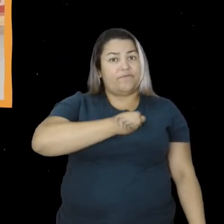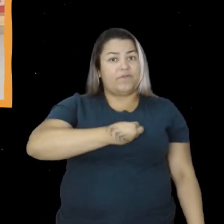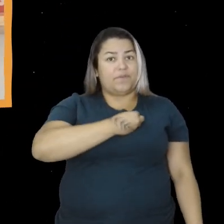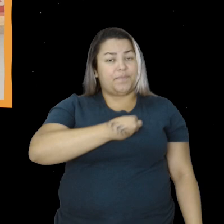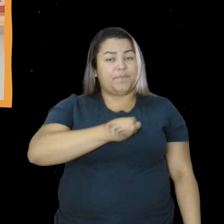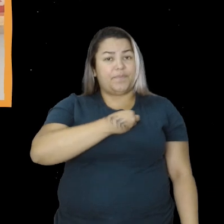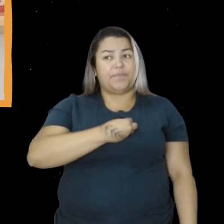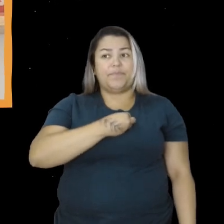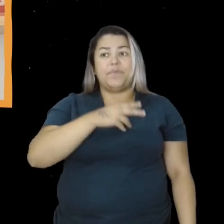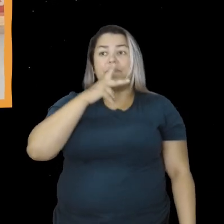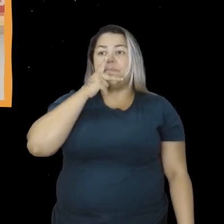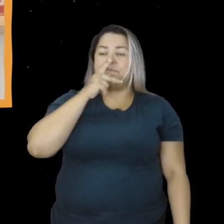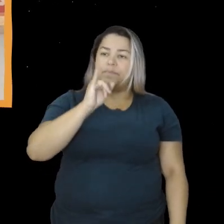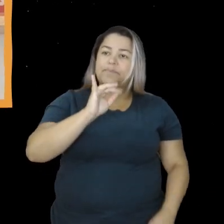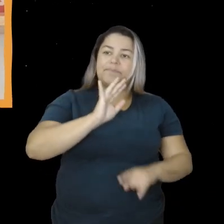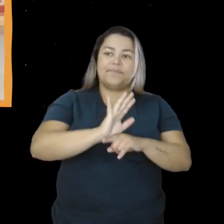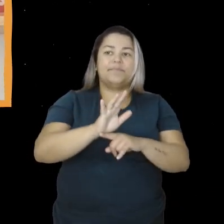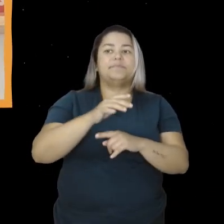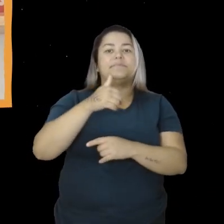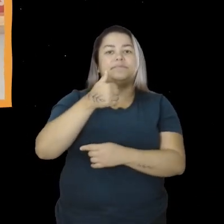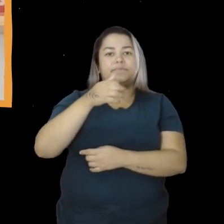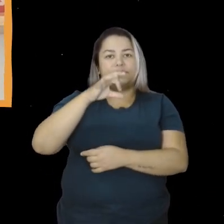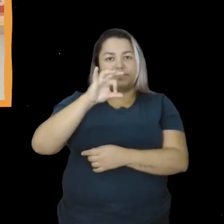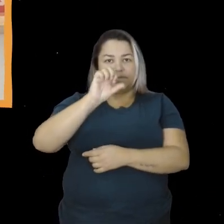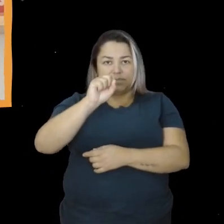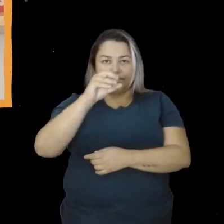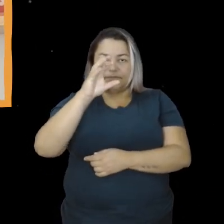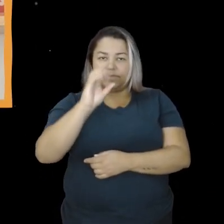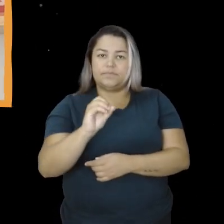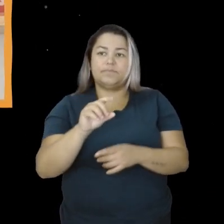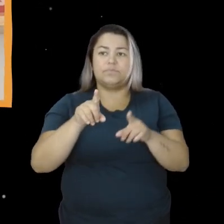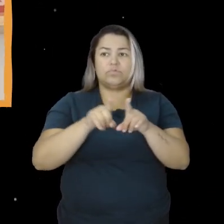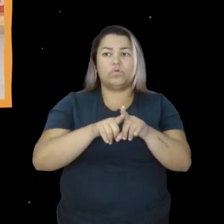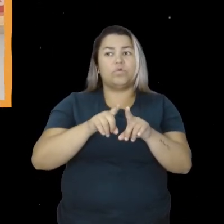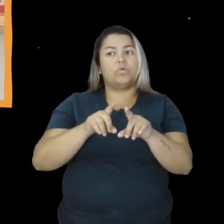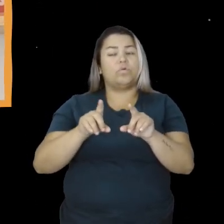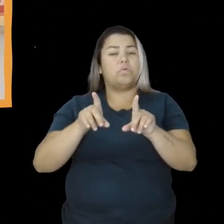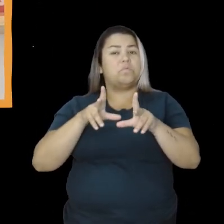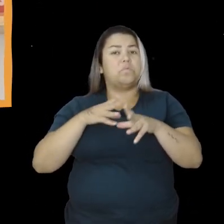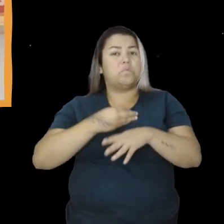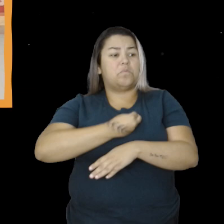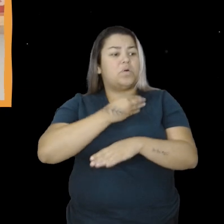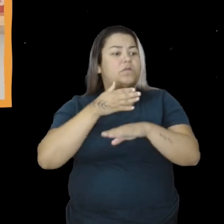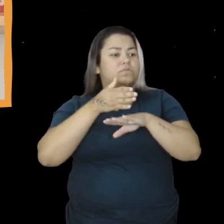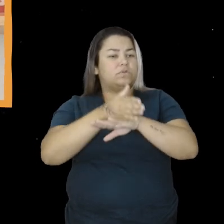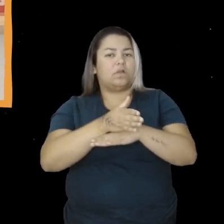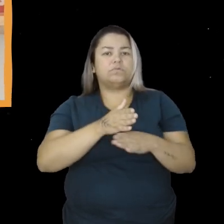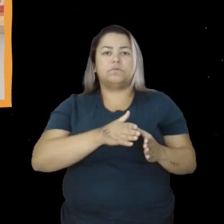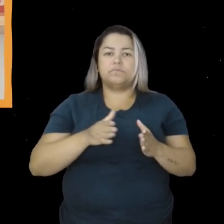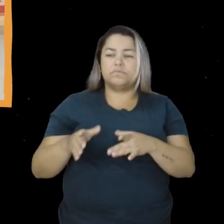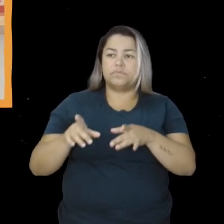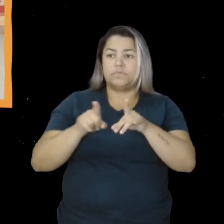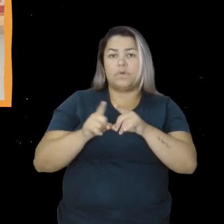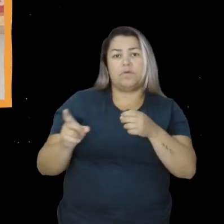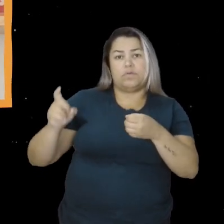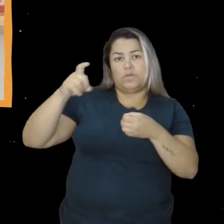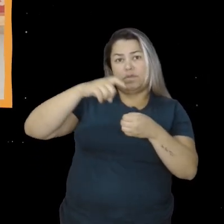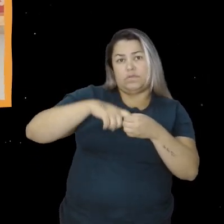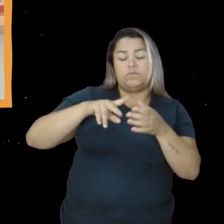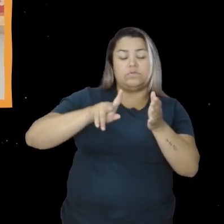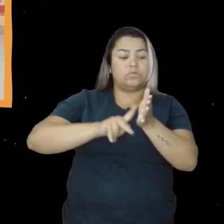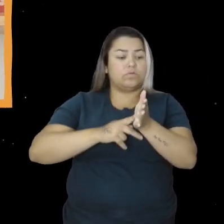meu pai ajudou a fundar o PT em 1980, ajudou a fundar o centro acadêmico, participou pelo processo de retomada sindical que o